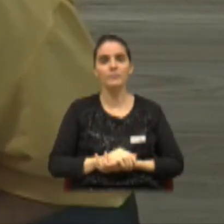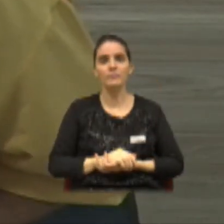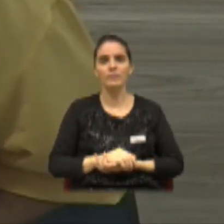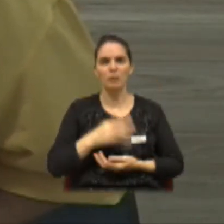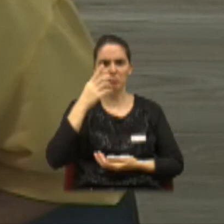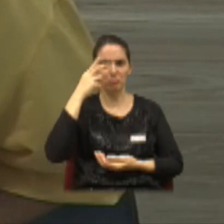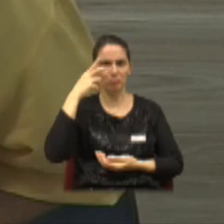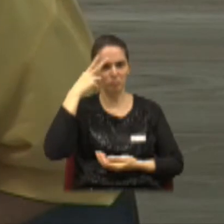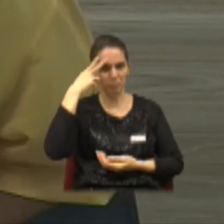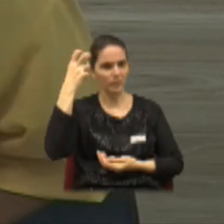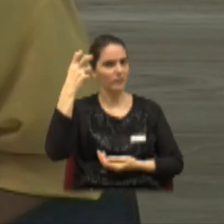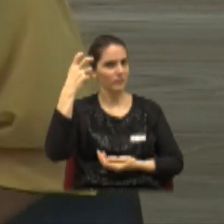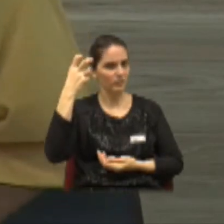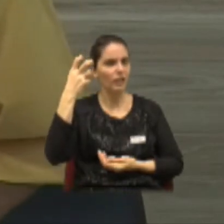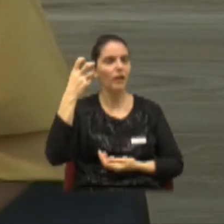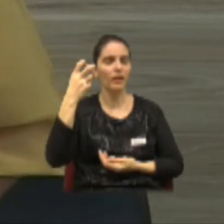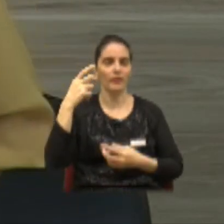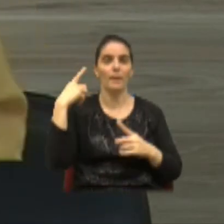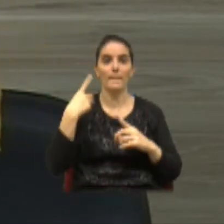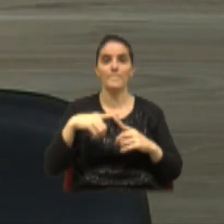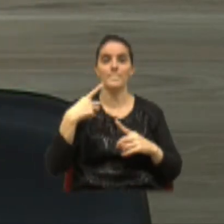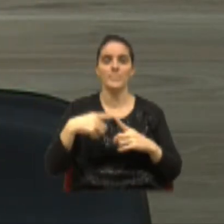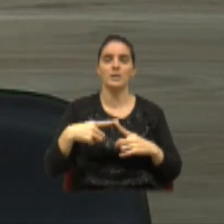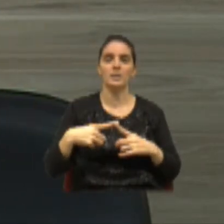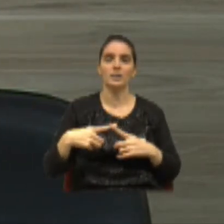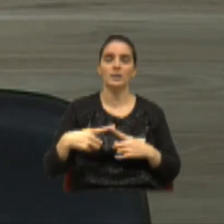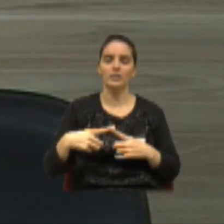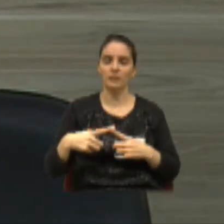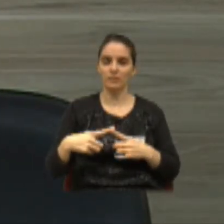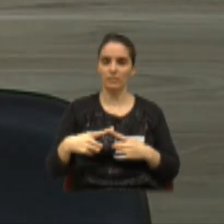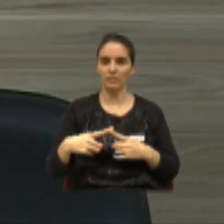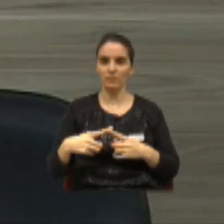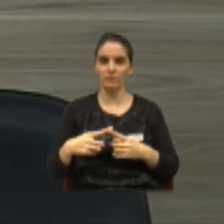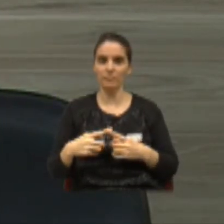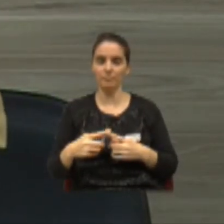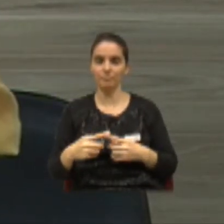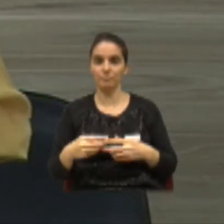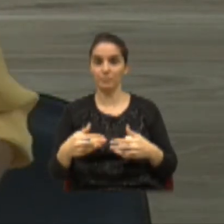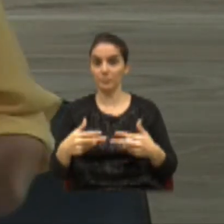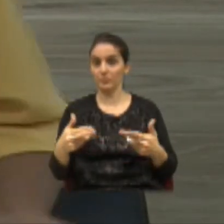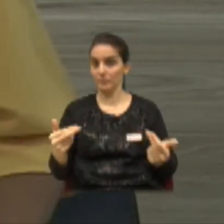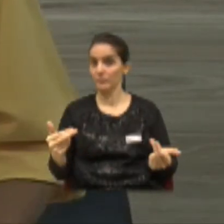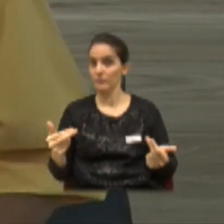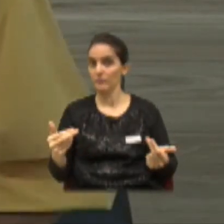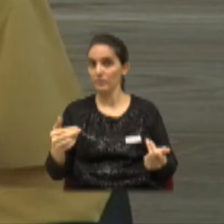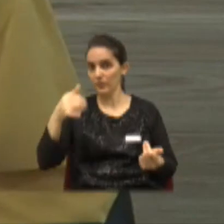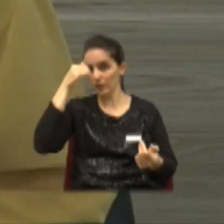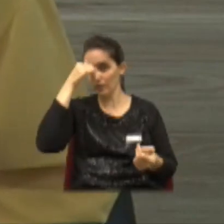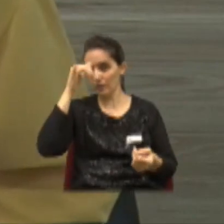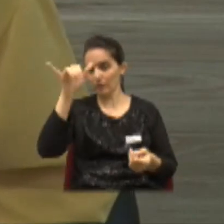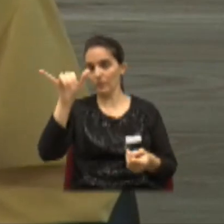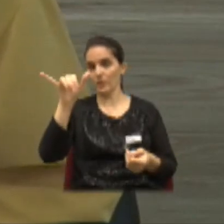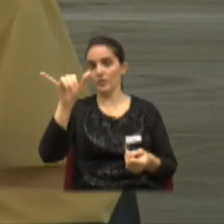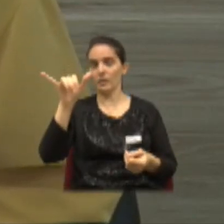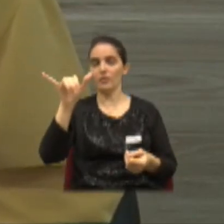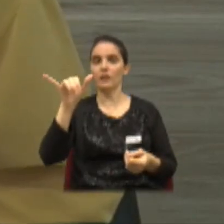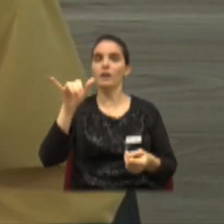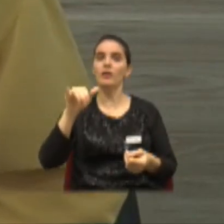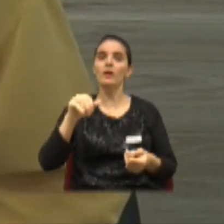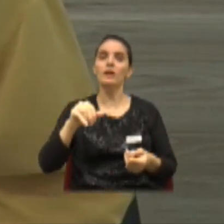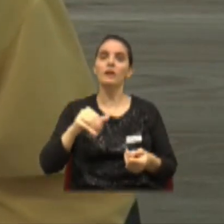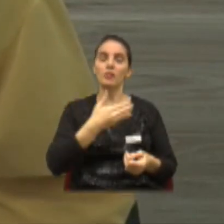inteligente, afinal, esse tipo de atitude, esse tipo de comportamento do poder